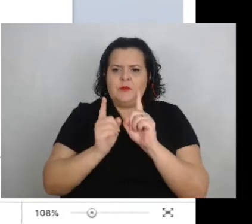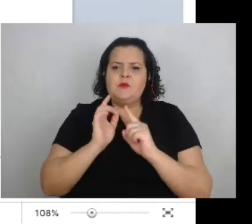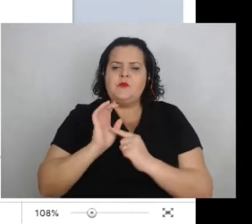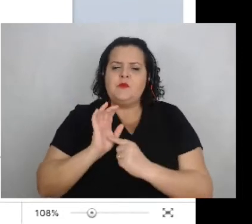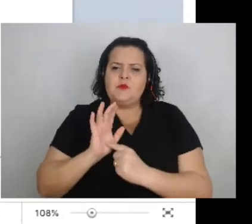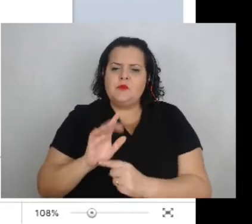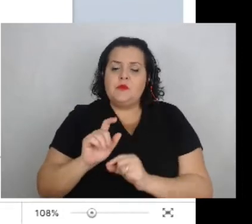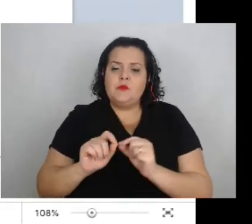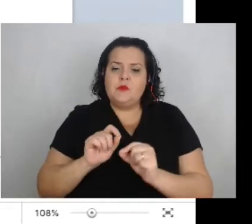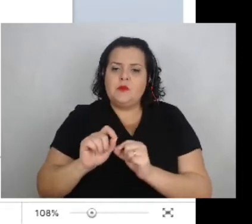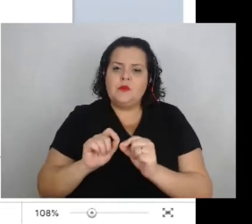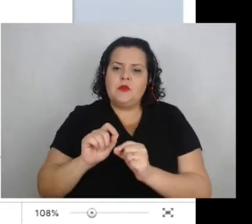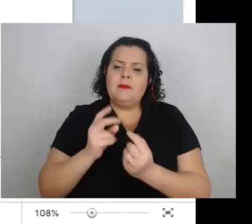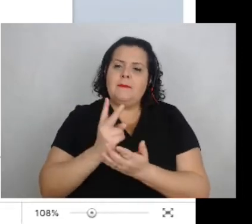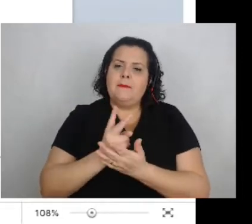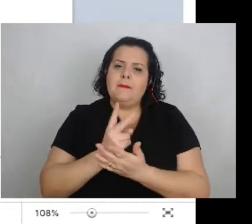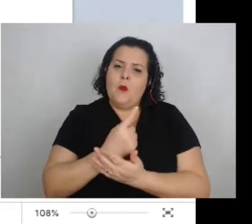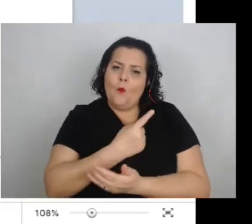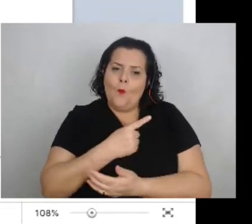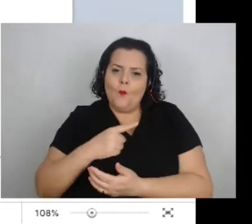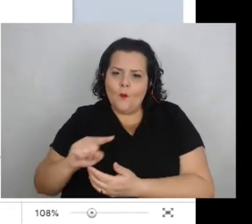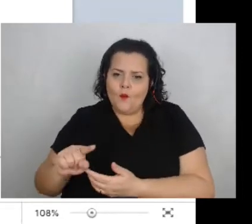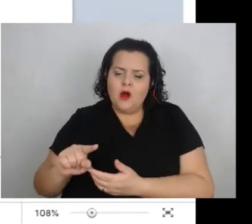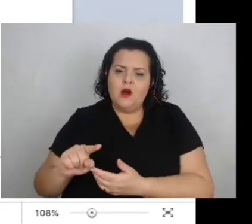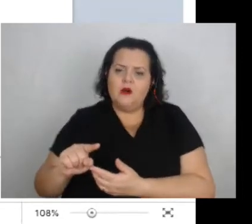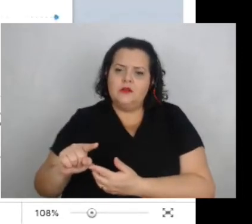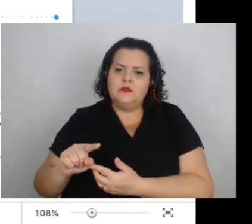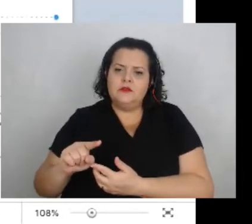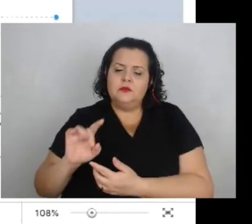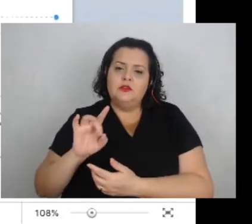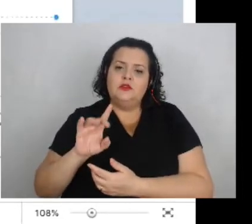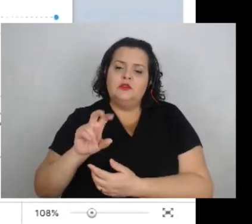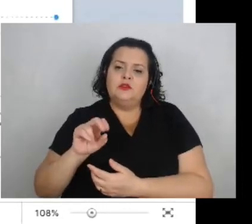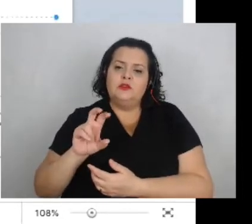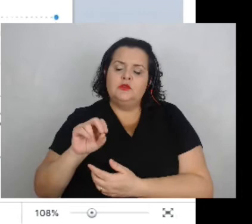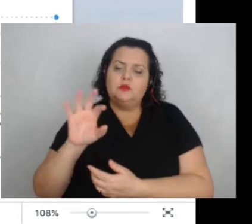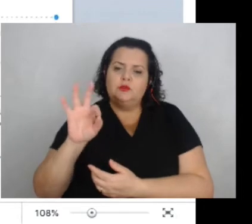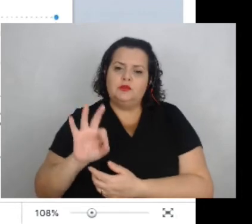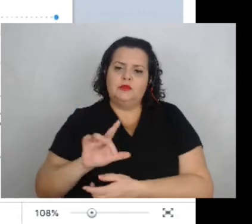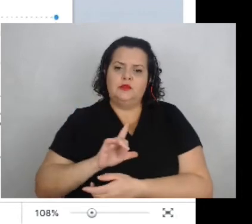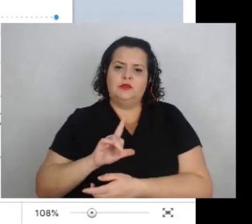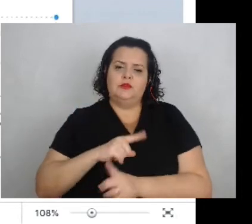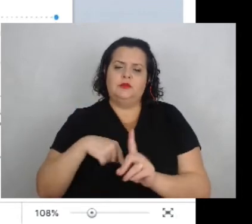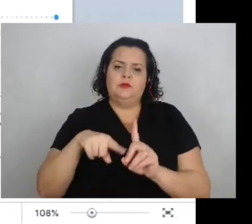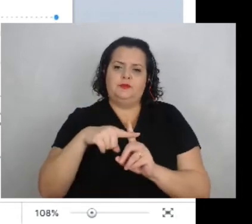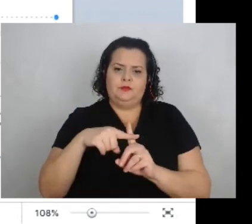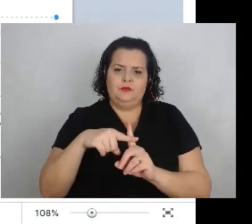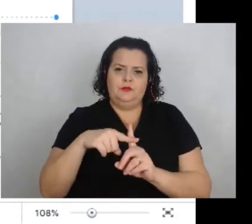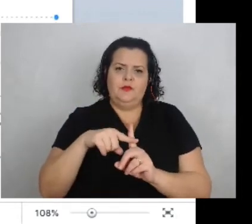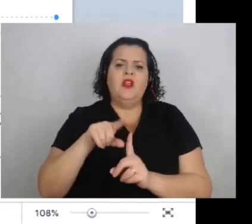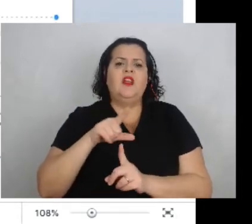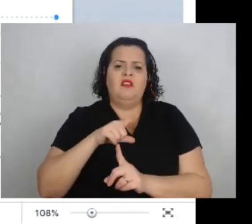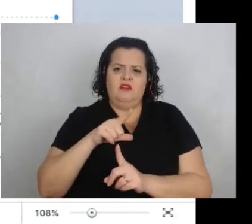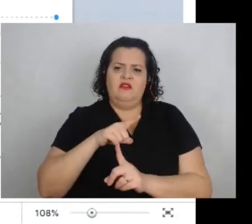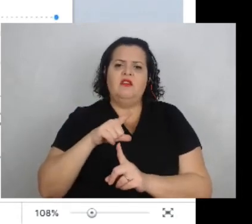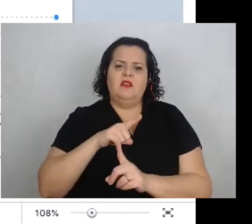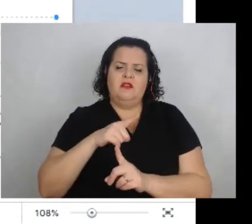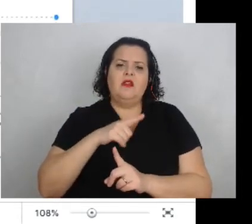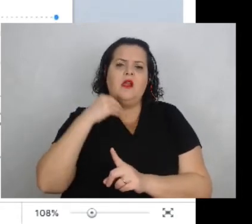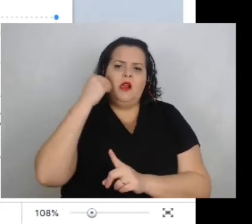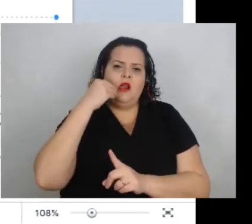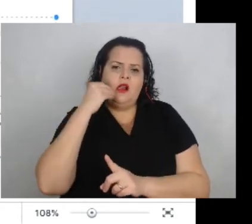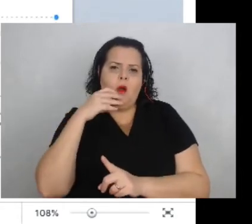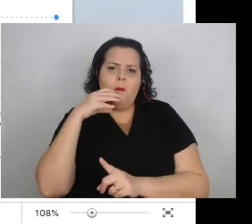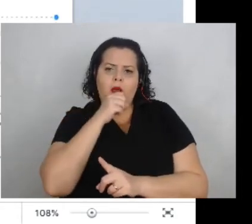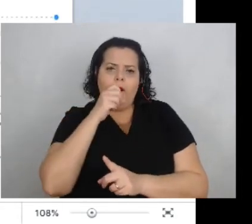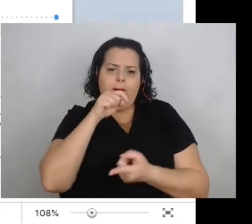no fim da primeira semana, só 50% é positivo. Tá? Existem vários testes rápidos de ponta de